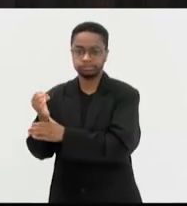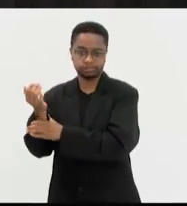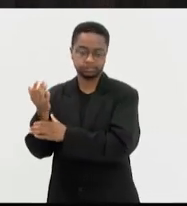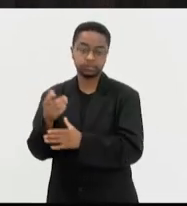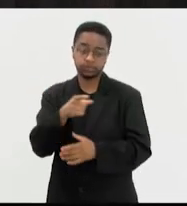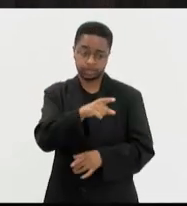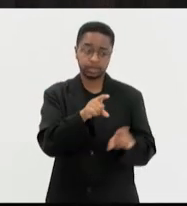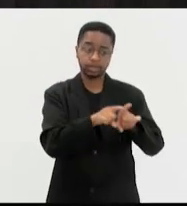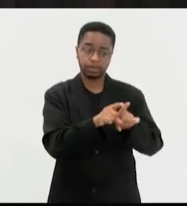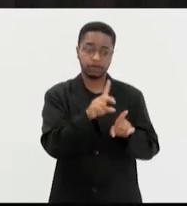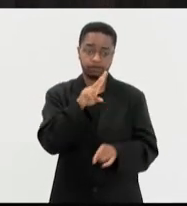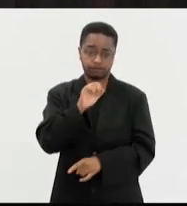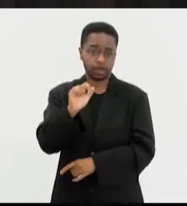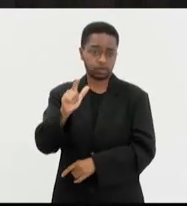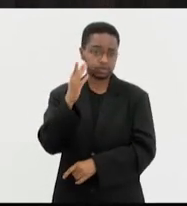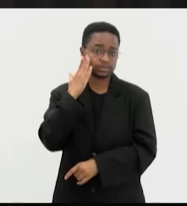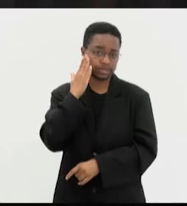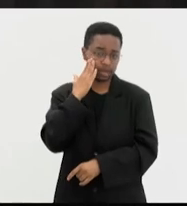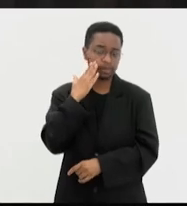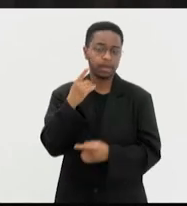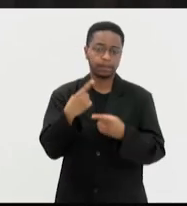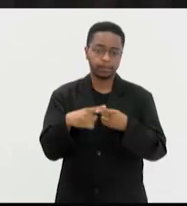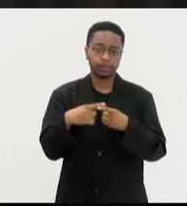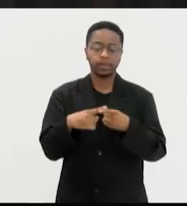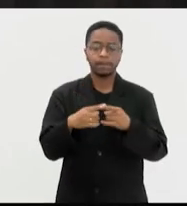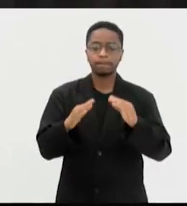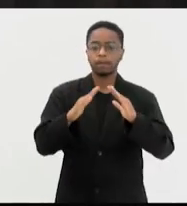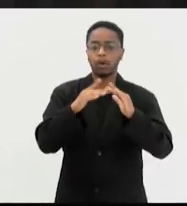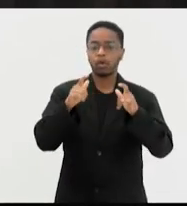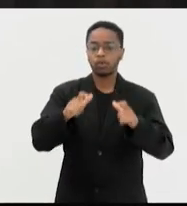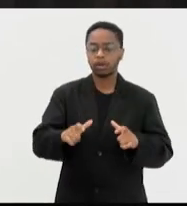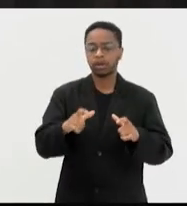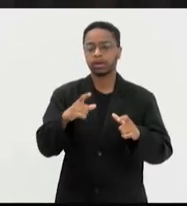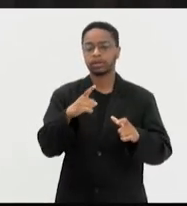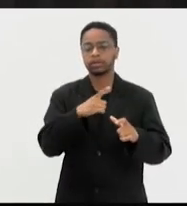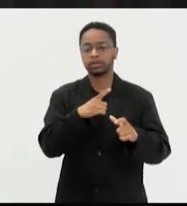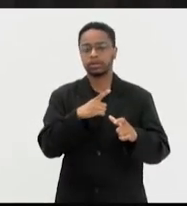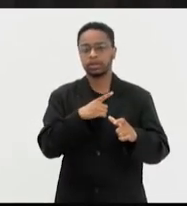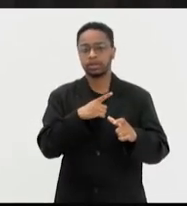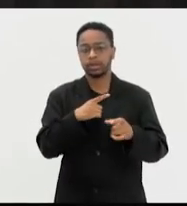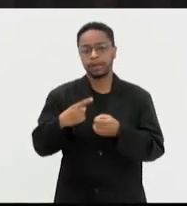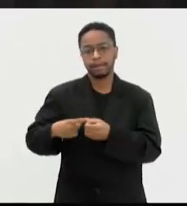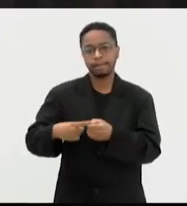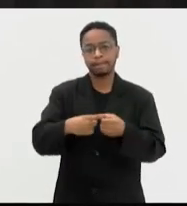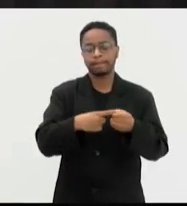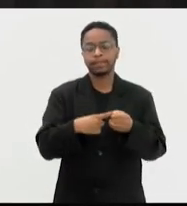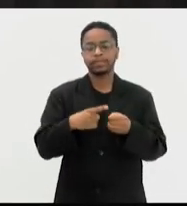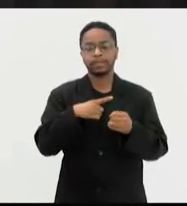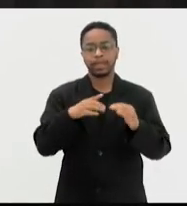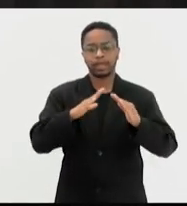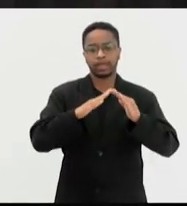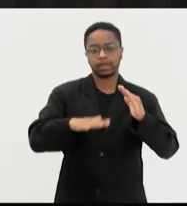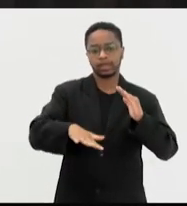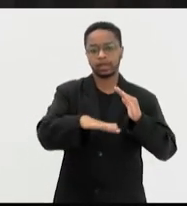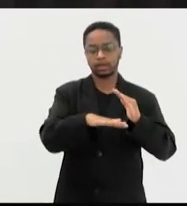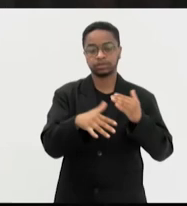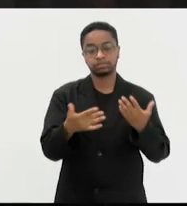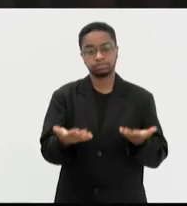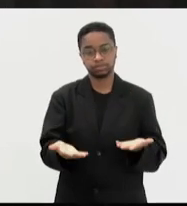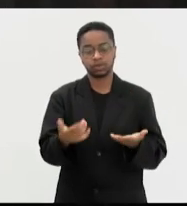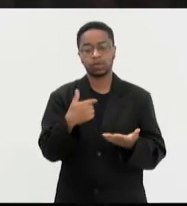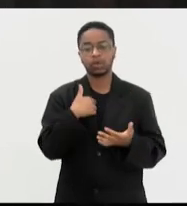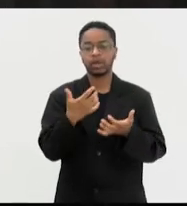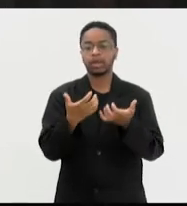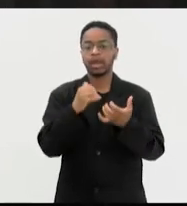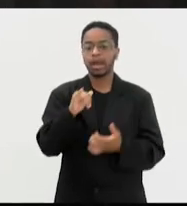lida com a Terra é também de comunidade onde tem a os os bairros ondeas casas têm seus Quintais Então eu queria